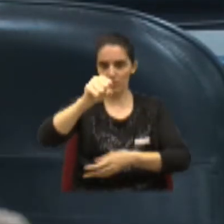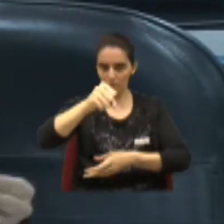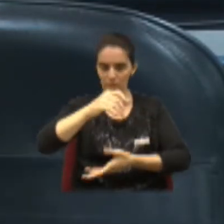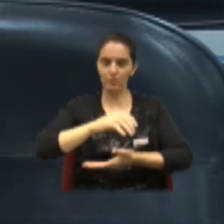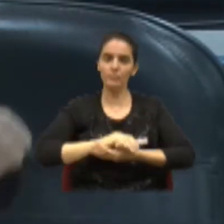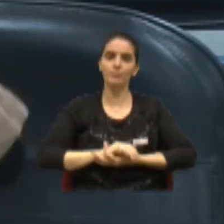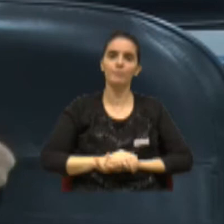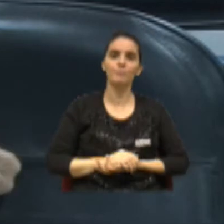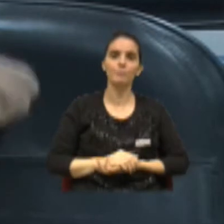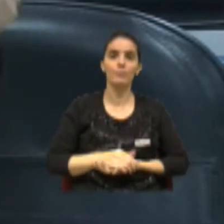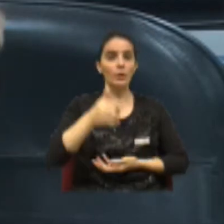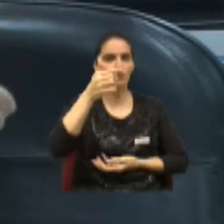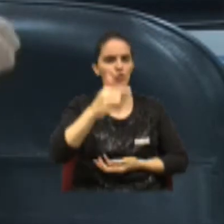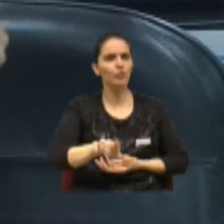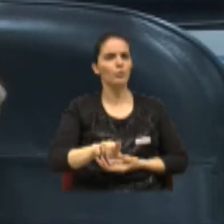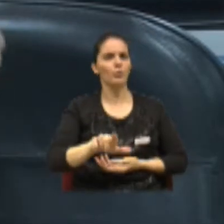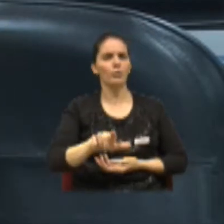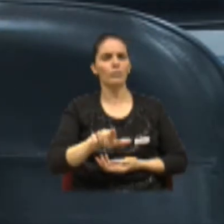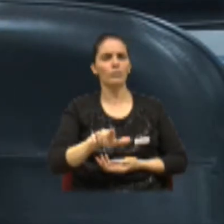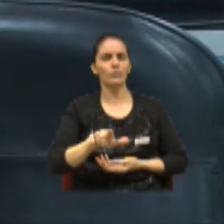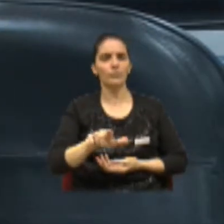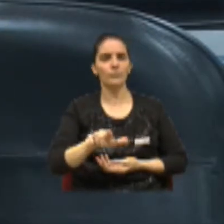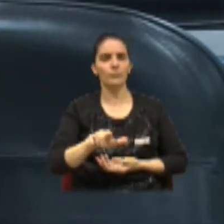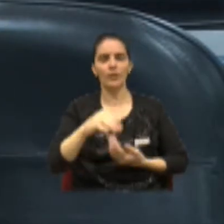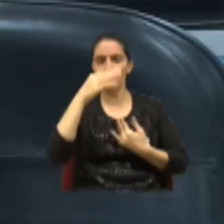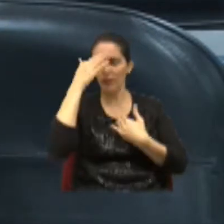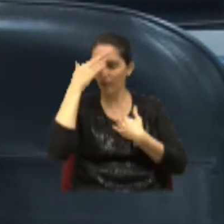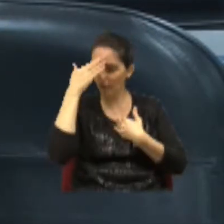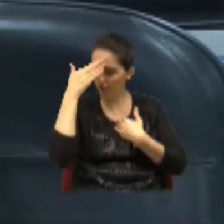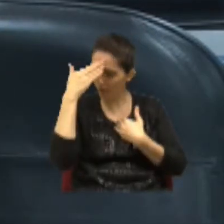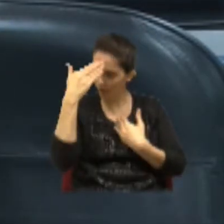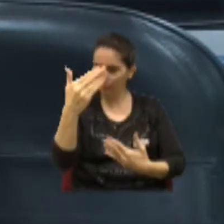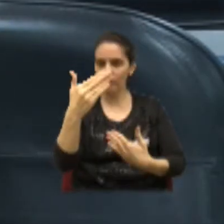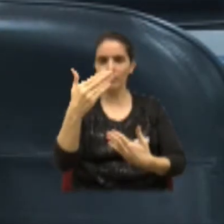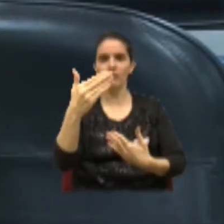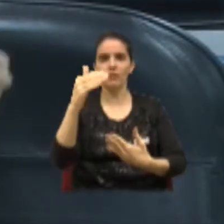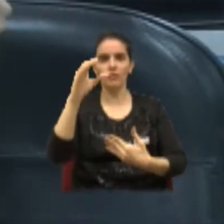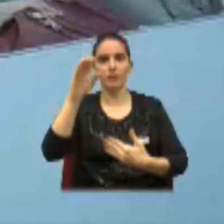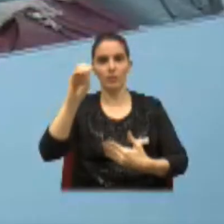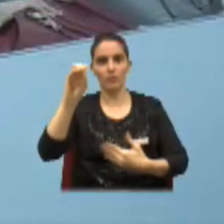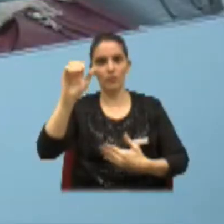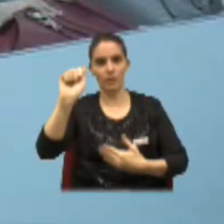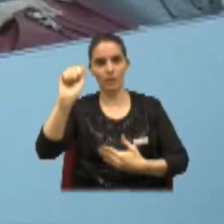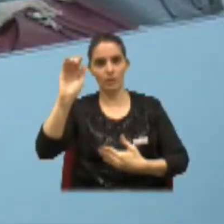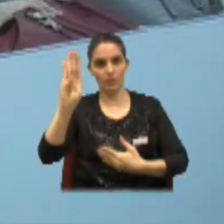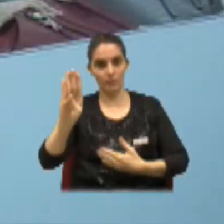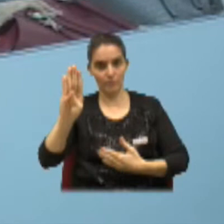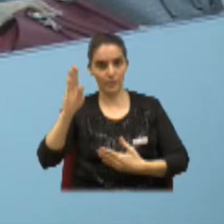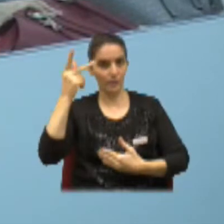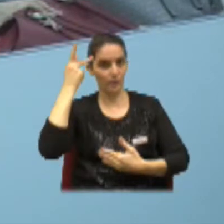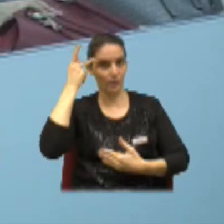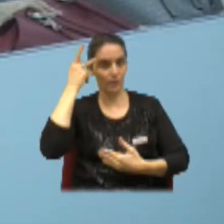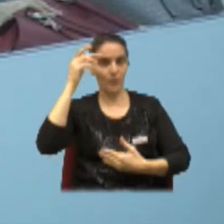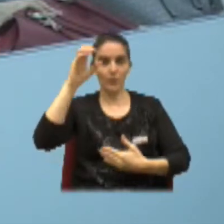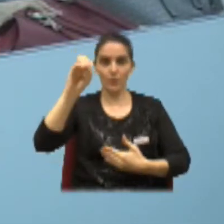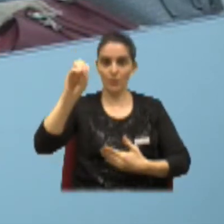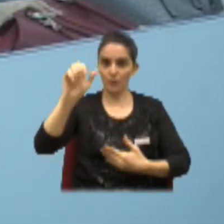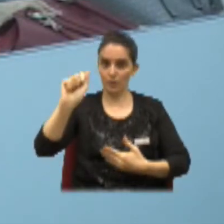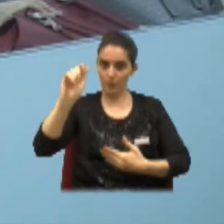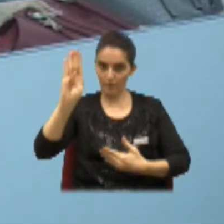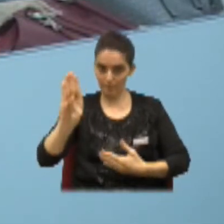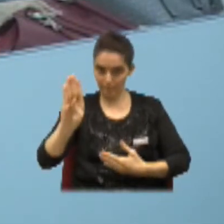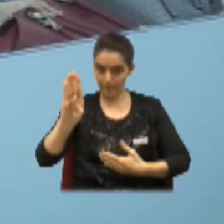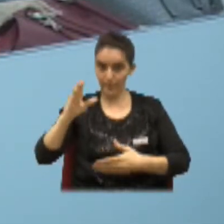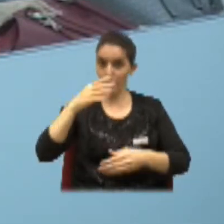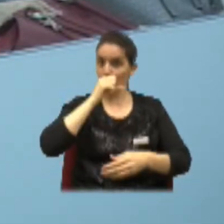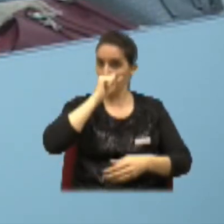propositura. Mais uma vez, gostaria de deixar o meu agradecimento à OAB de São Paulo, à OAB Limeira. Peço para que leve